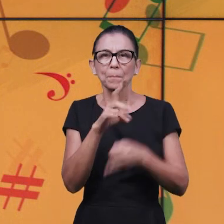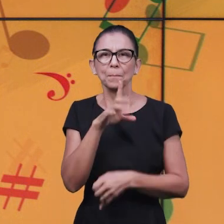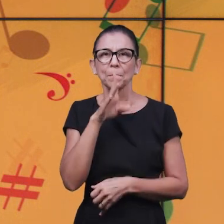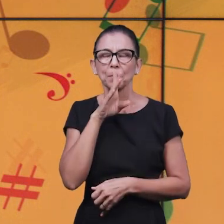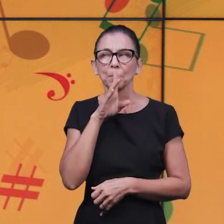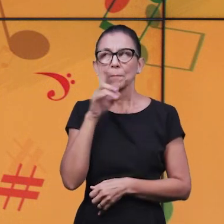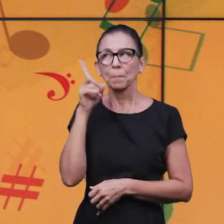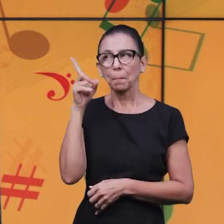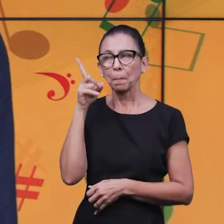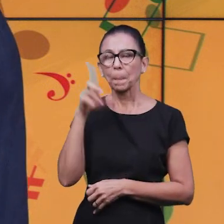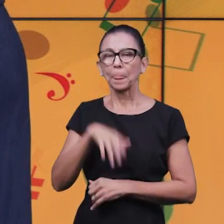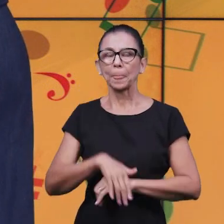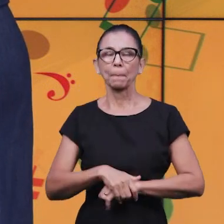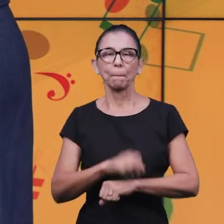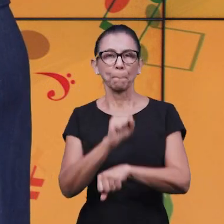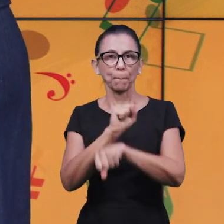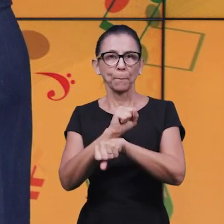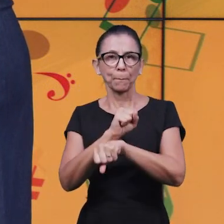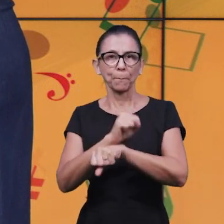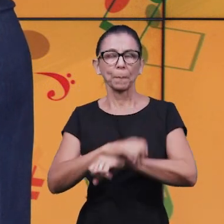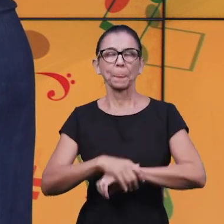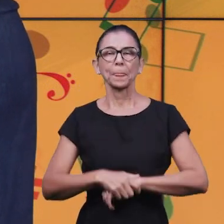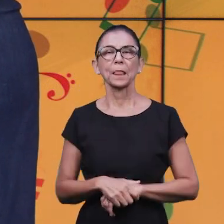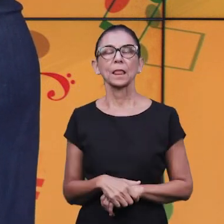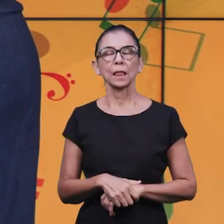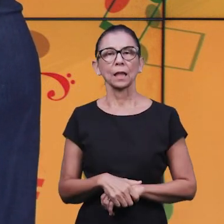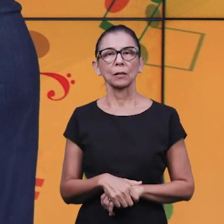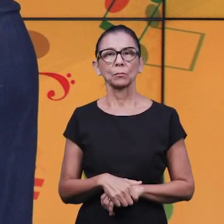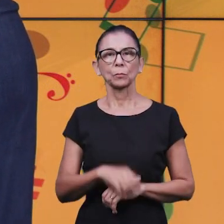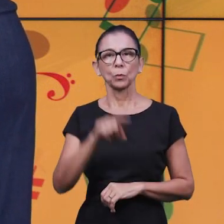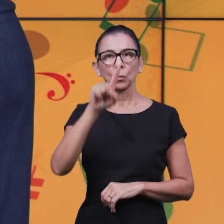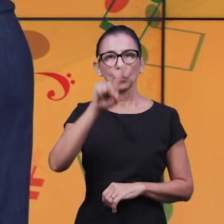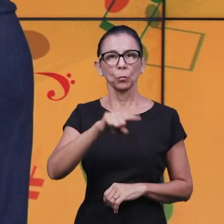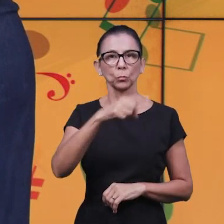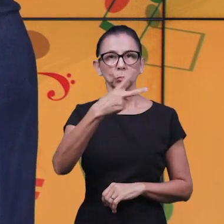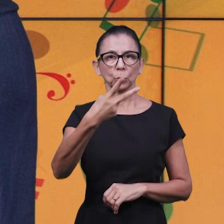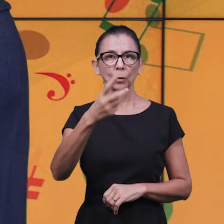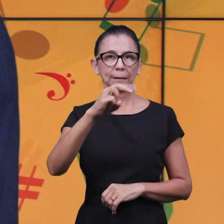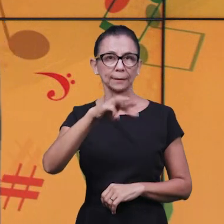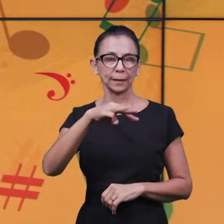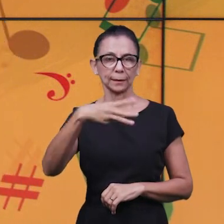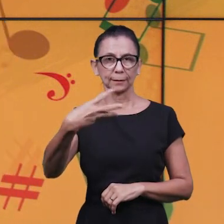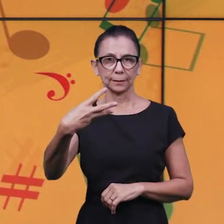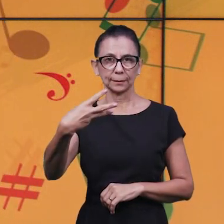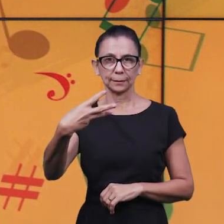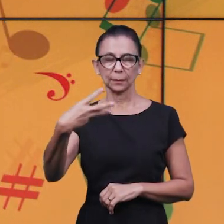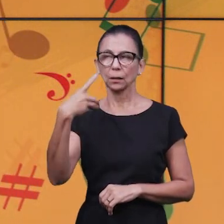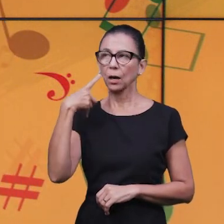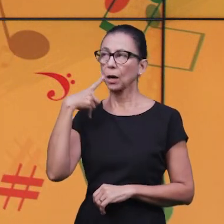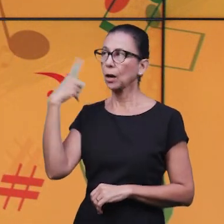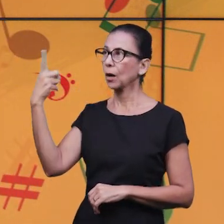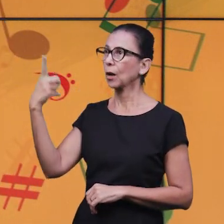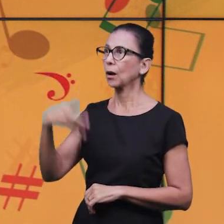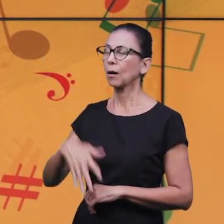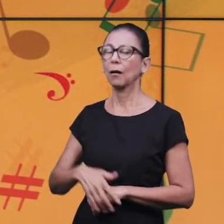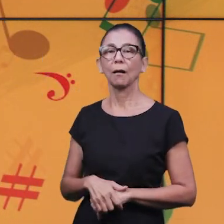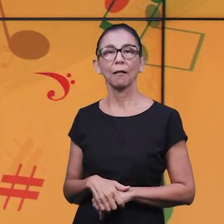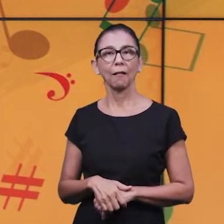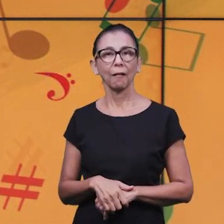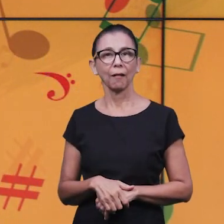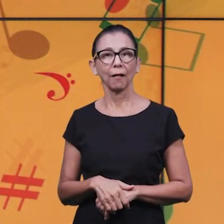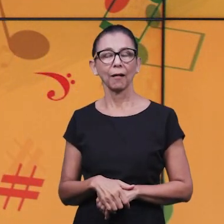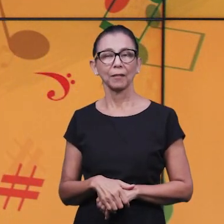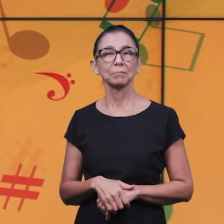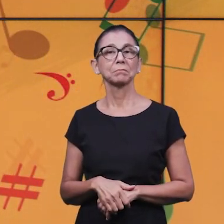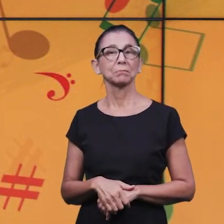Temos aqui, no segundo compasso, no terceiro compasso. E olha, carrinho de